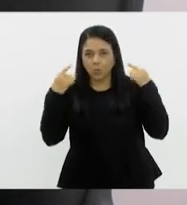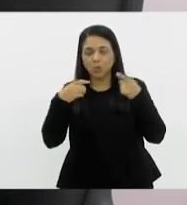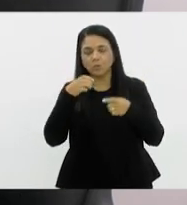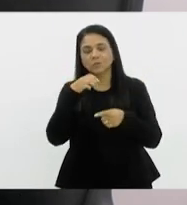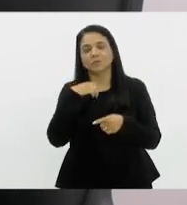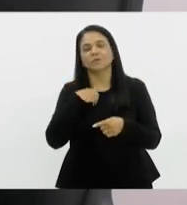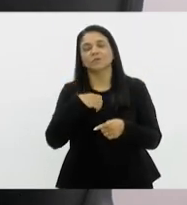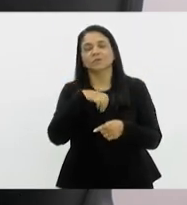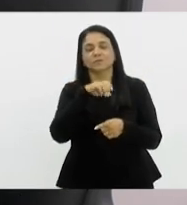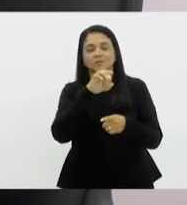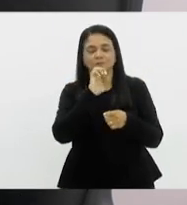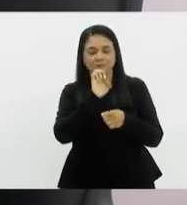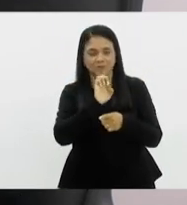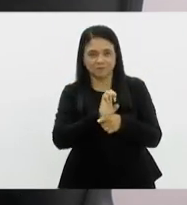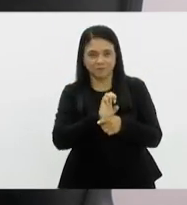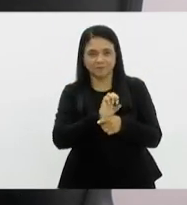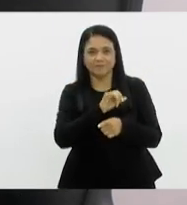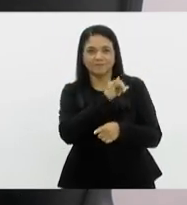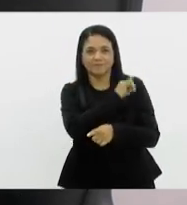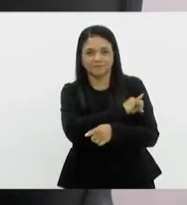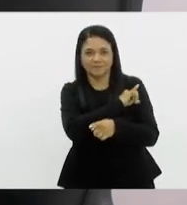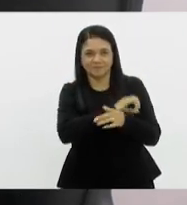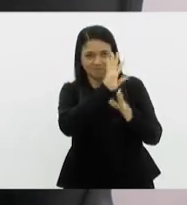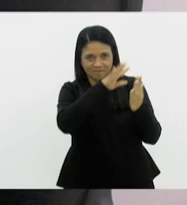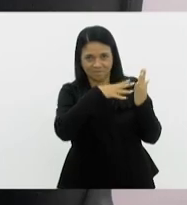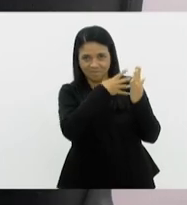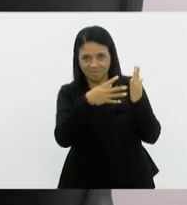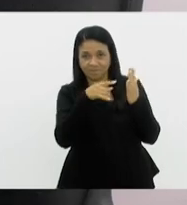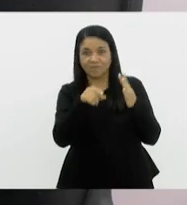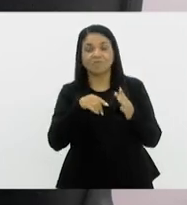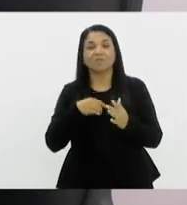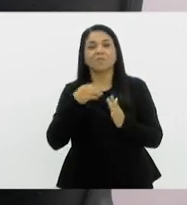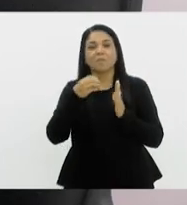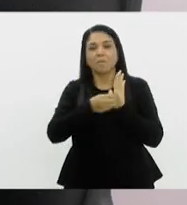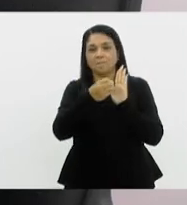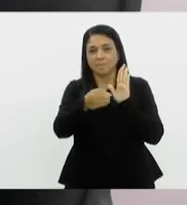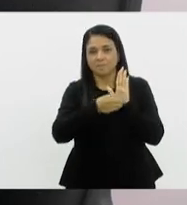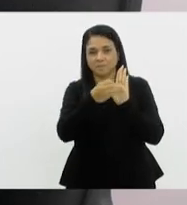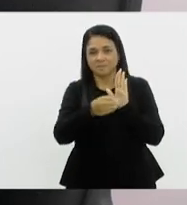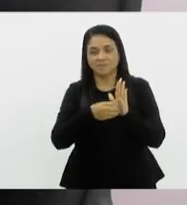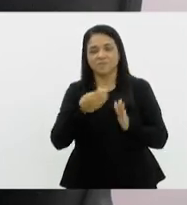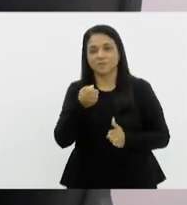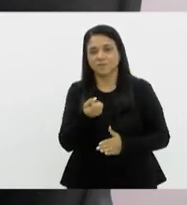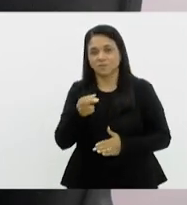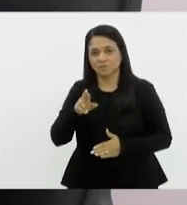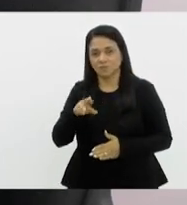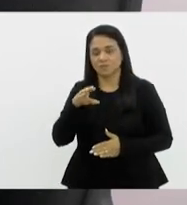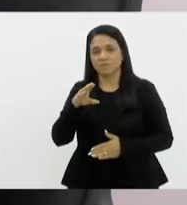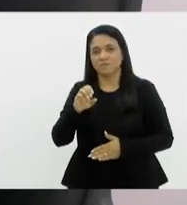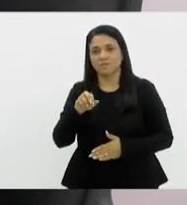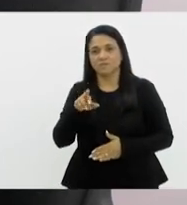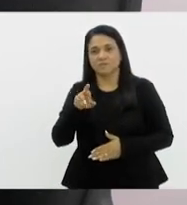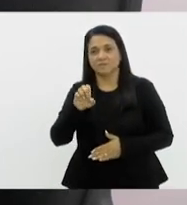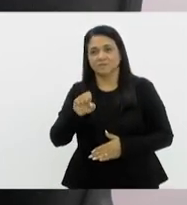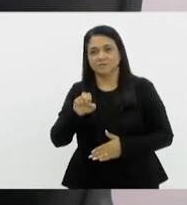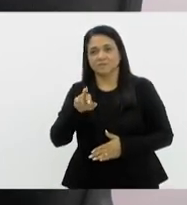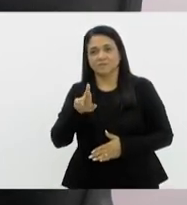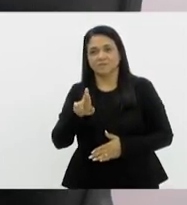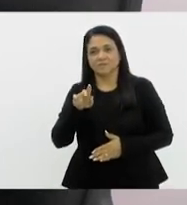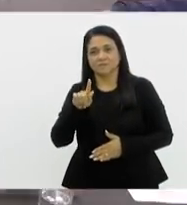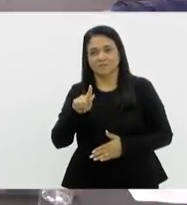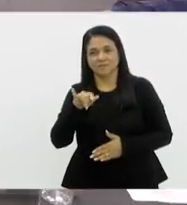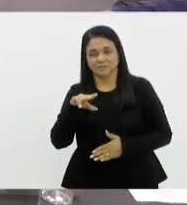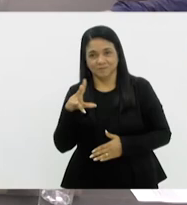Janeiro. O parecer do deputado doutor Serginho é pela constitucionalidade em discussão.